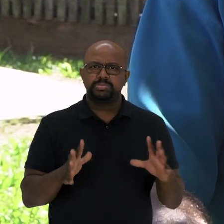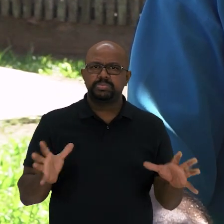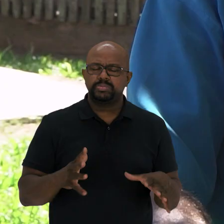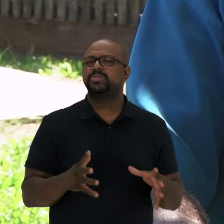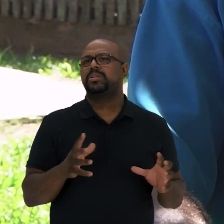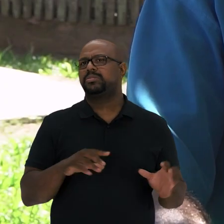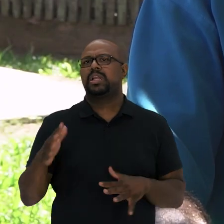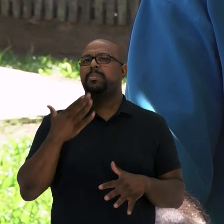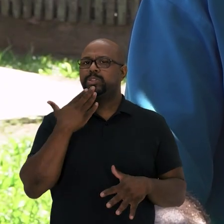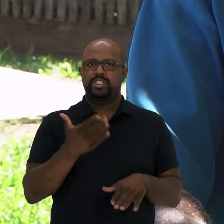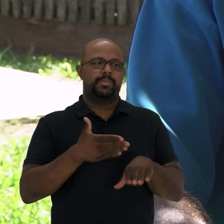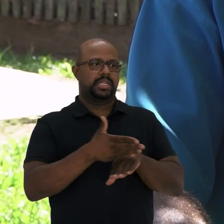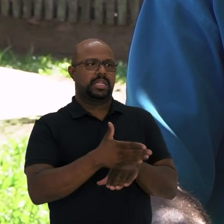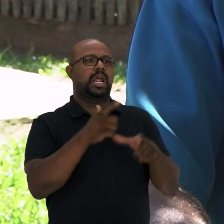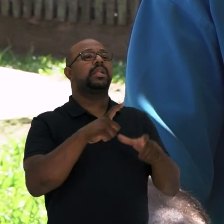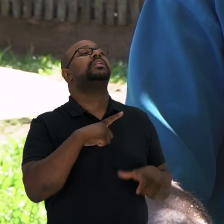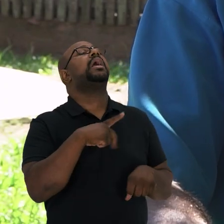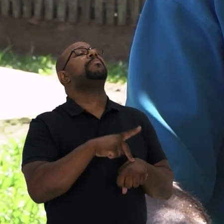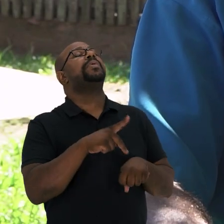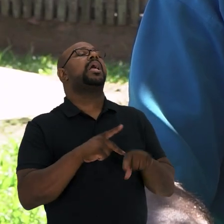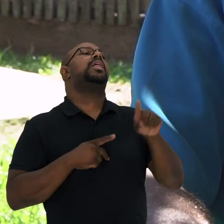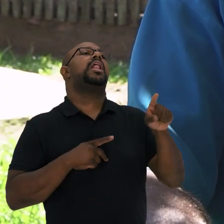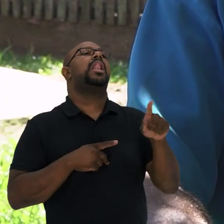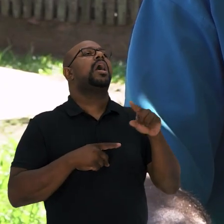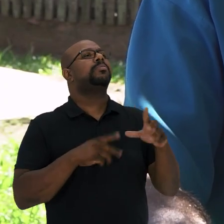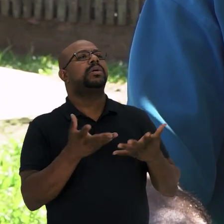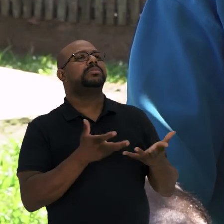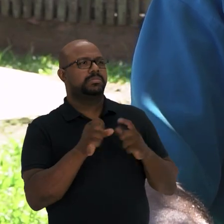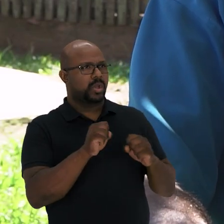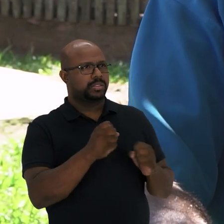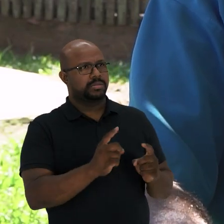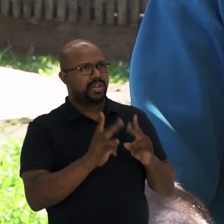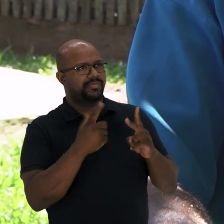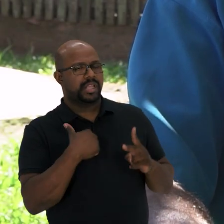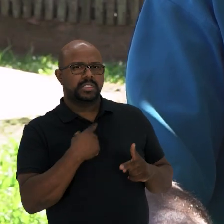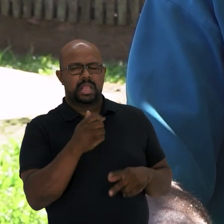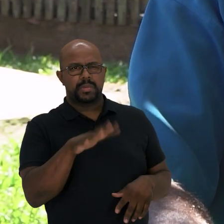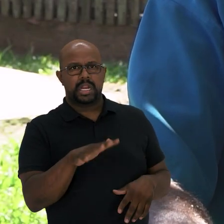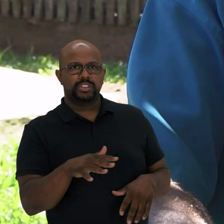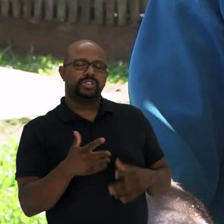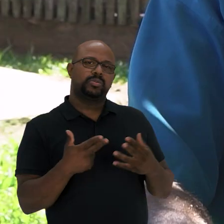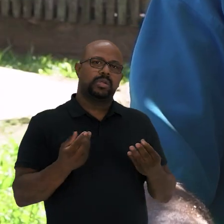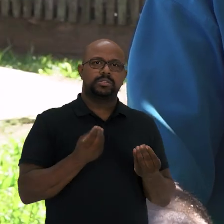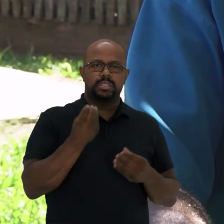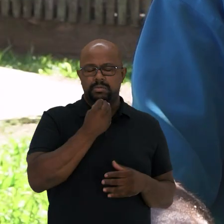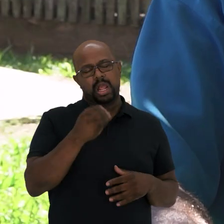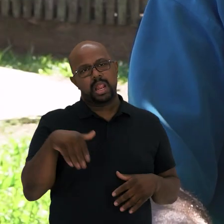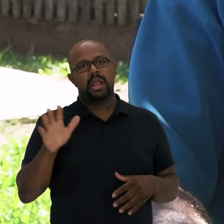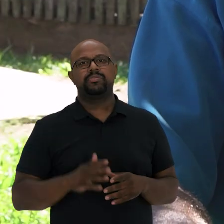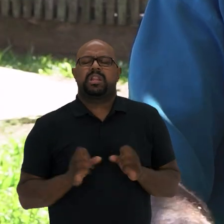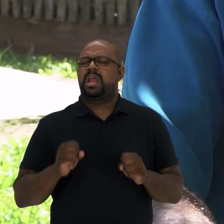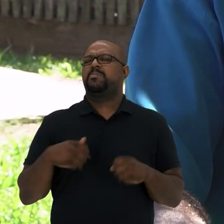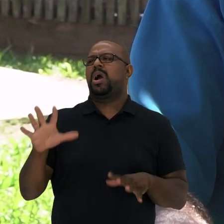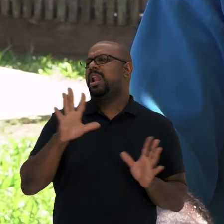nas estradas, pediam para entrar olha, tem umas pedras lá, eu lido com isso, o senhor não me vende lá baratinho, sendo baratinho eu